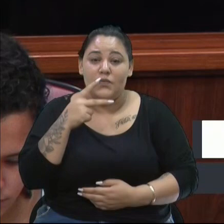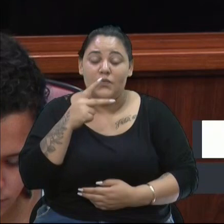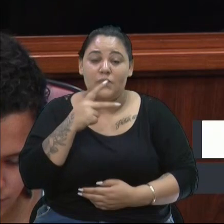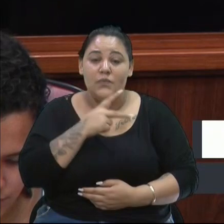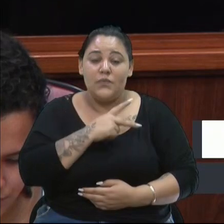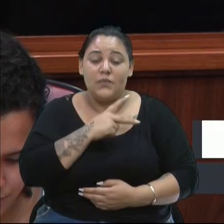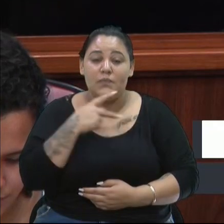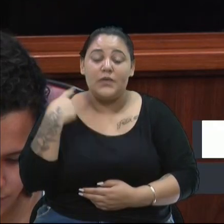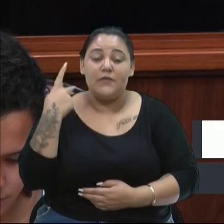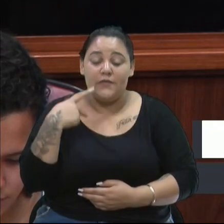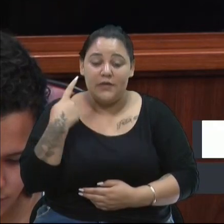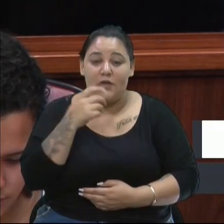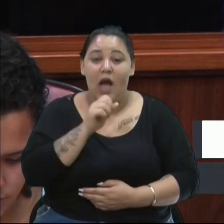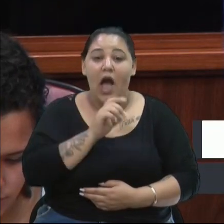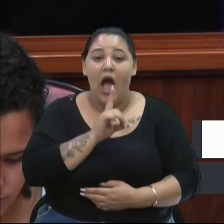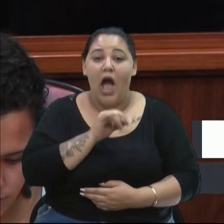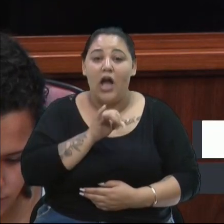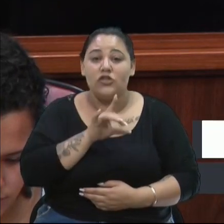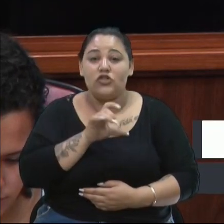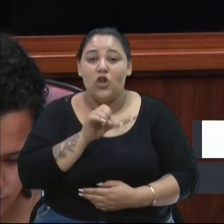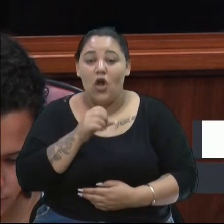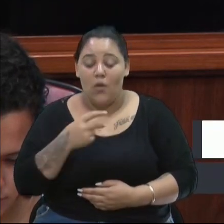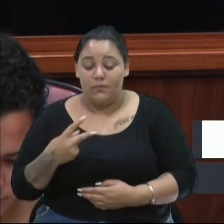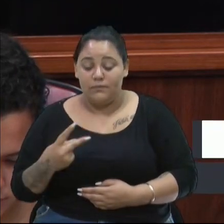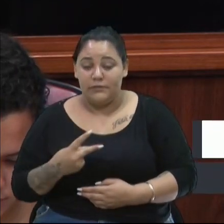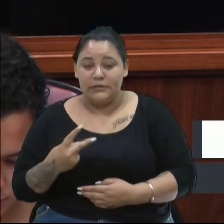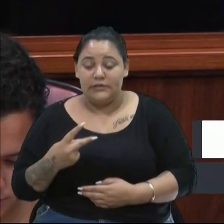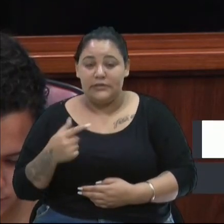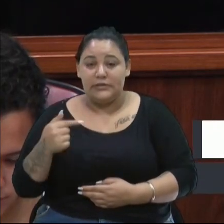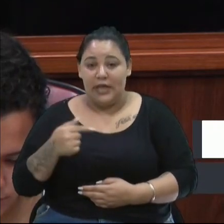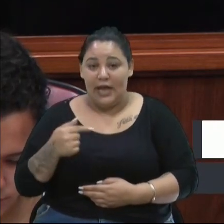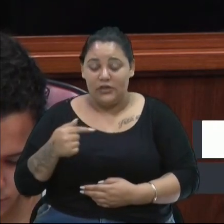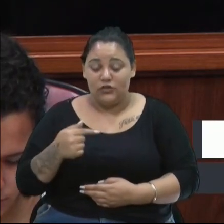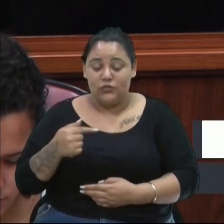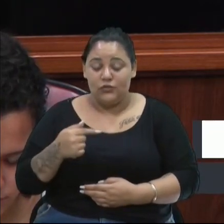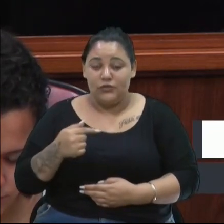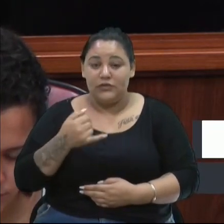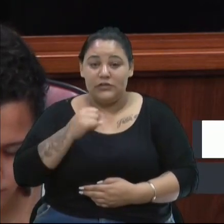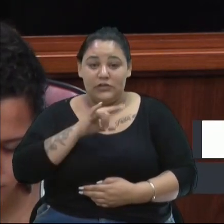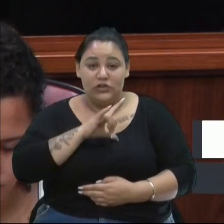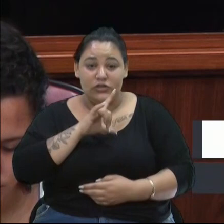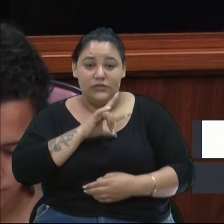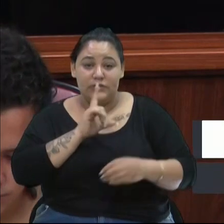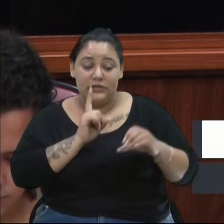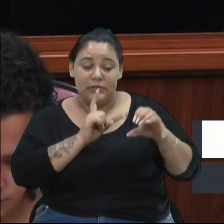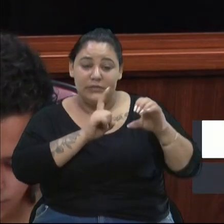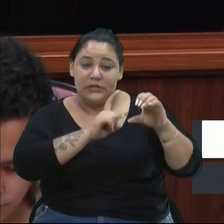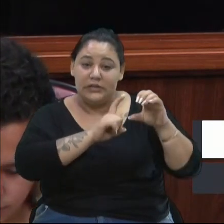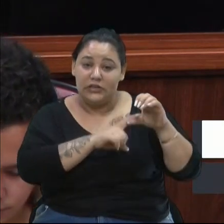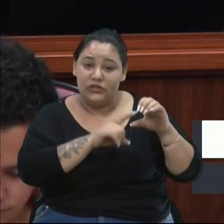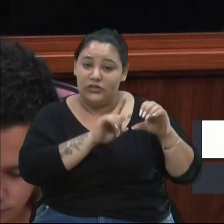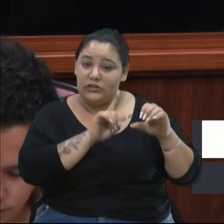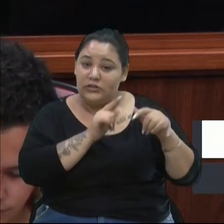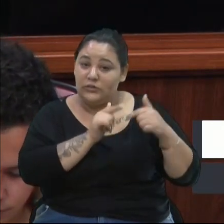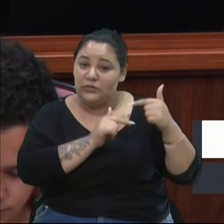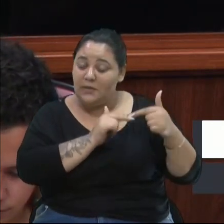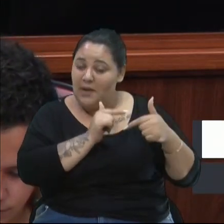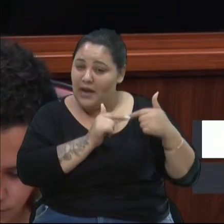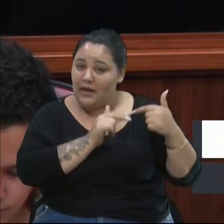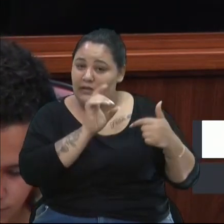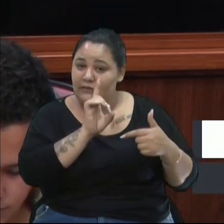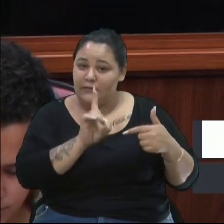parágrafo 2º, na hipótese de existir dependente inválido, ela